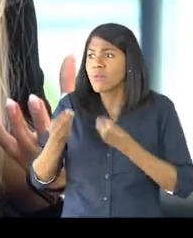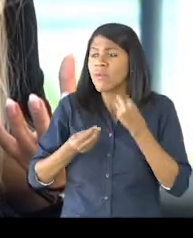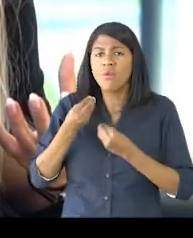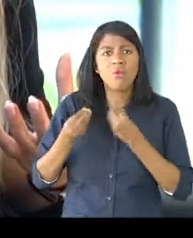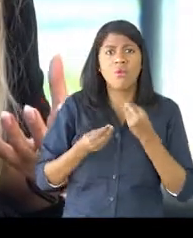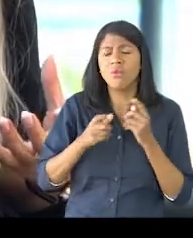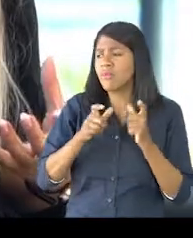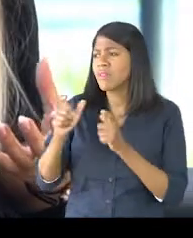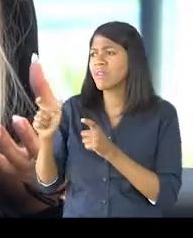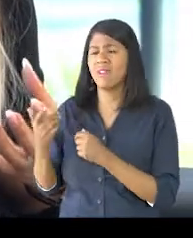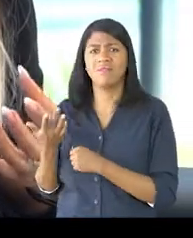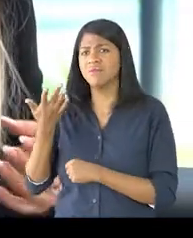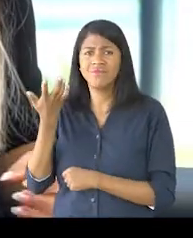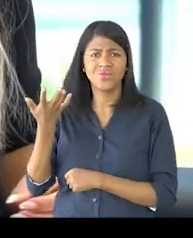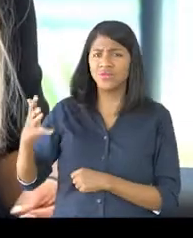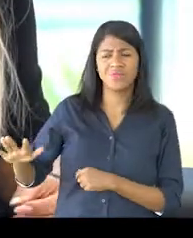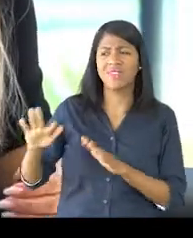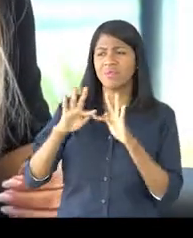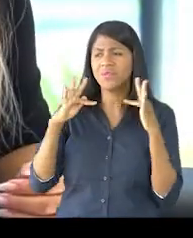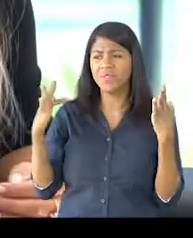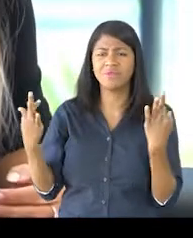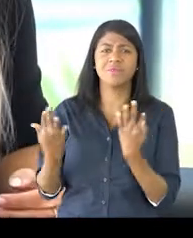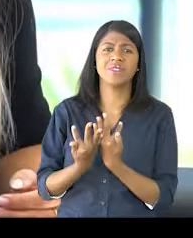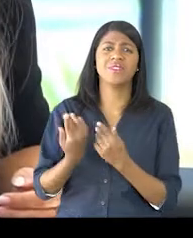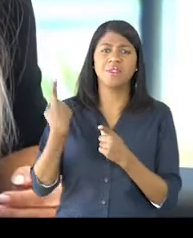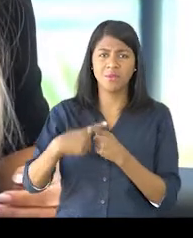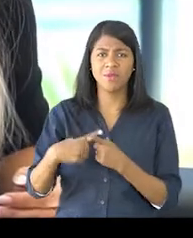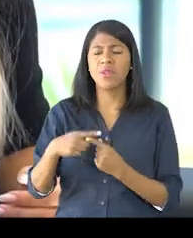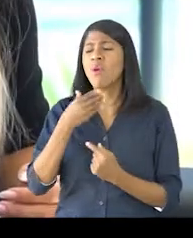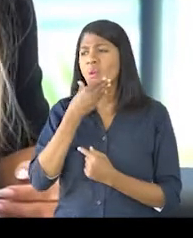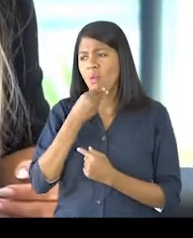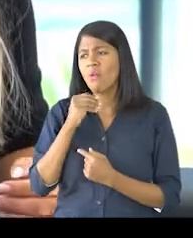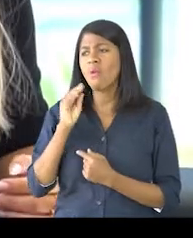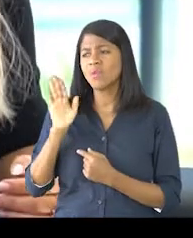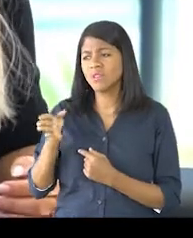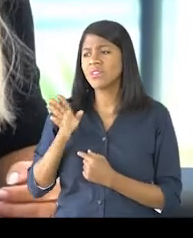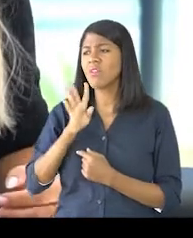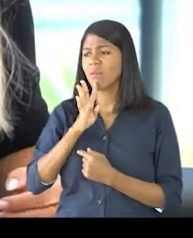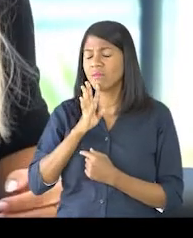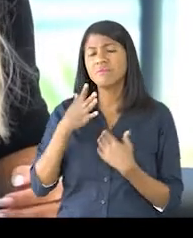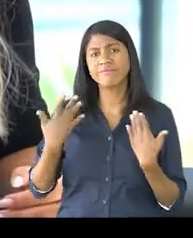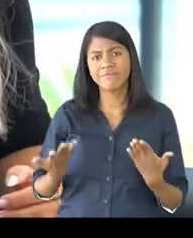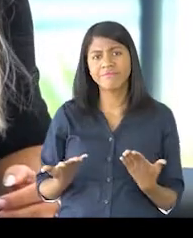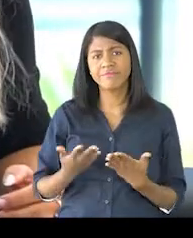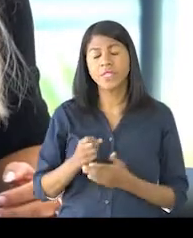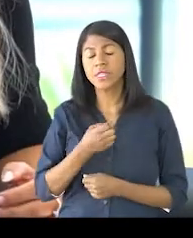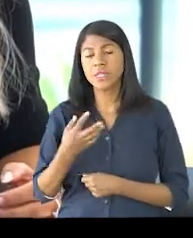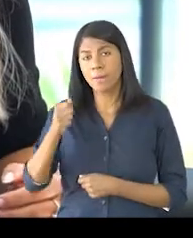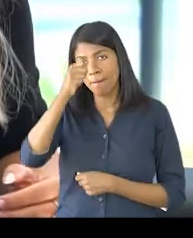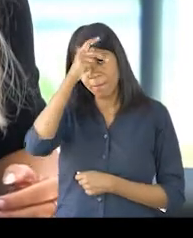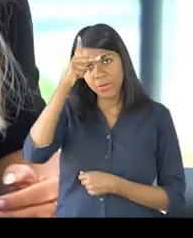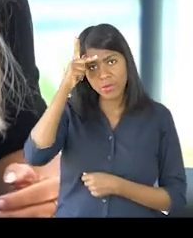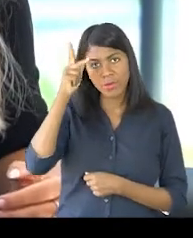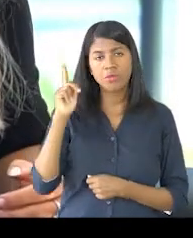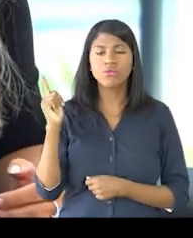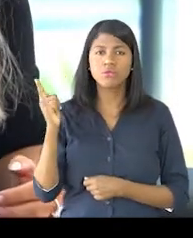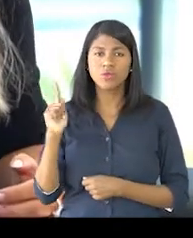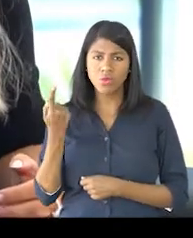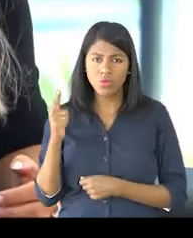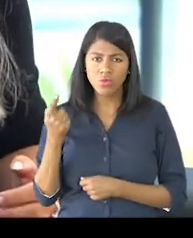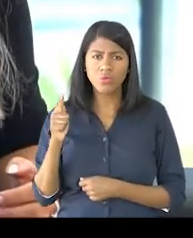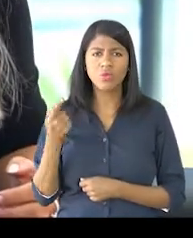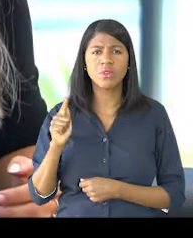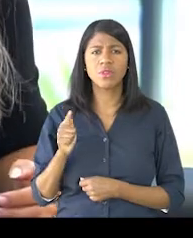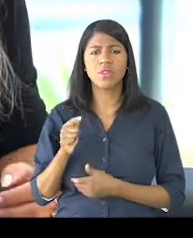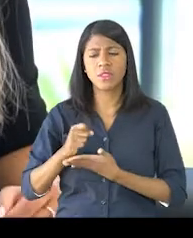Prefeitura oferece, ela consiga começar uma nova vida, né, com um curso de qualificação profissional, com atendimento social, para